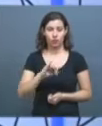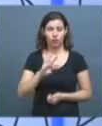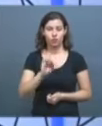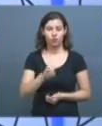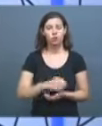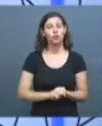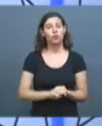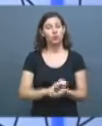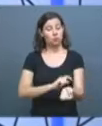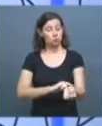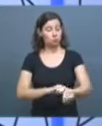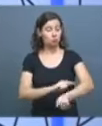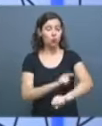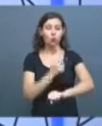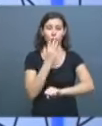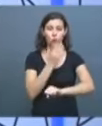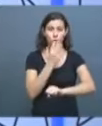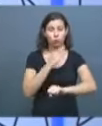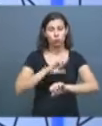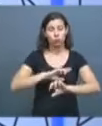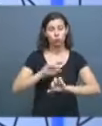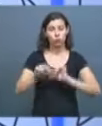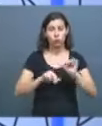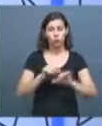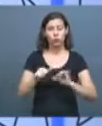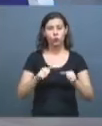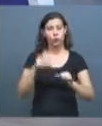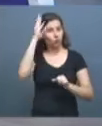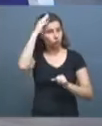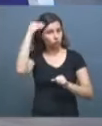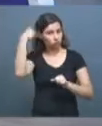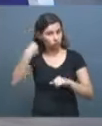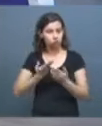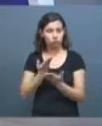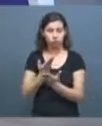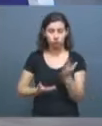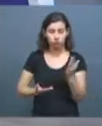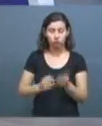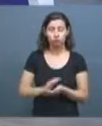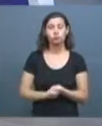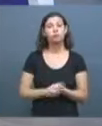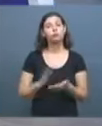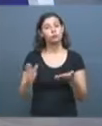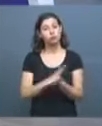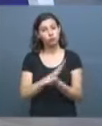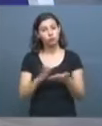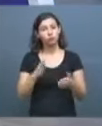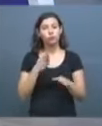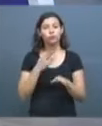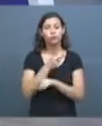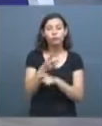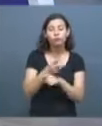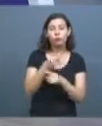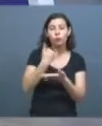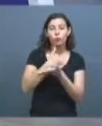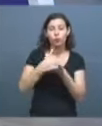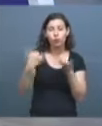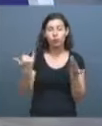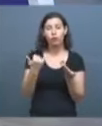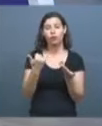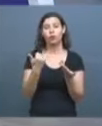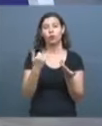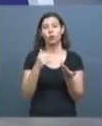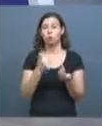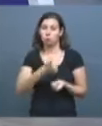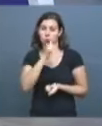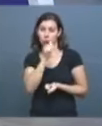de cabelo e até dificuldade de concentração e perda de memória. Aí parte para a droga, para o alcoolismo e tudo mais. Né? E essa é uma questão muito